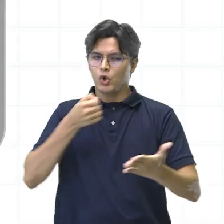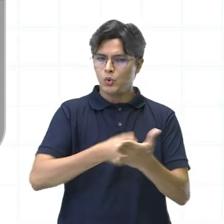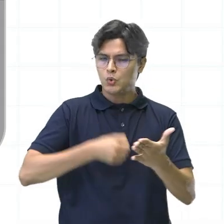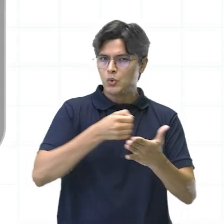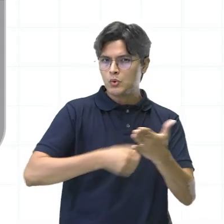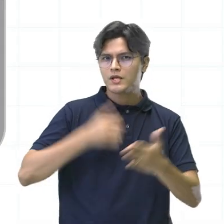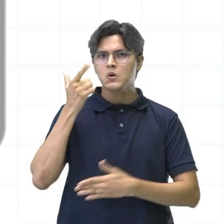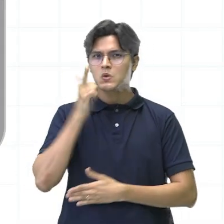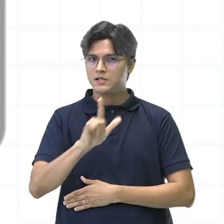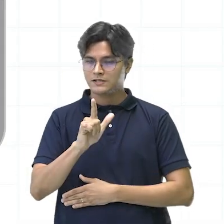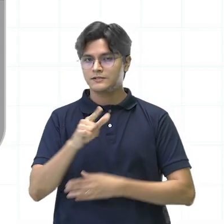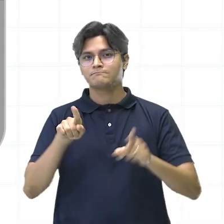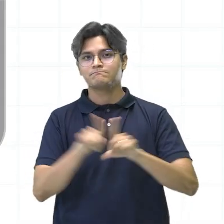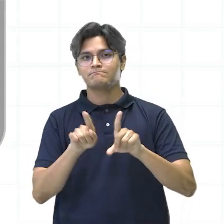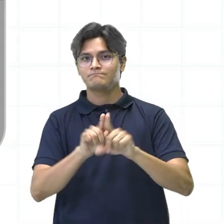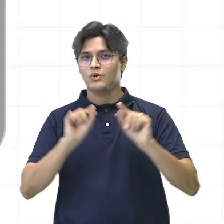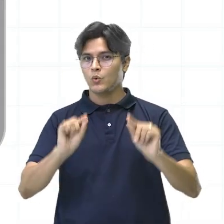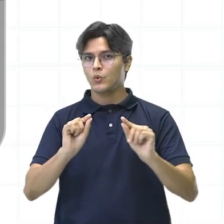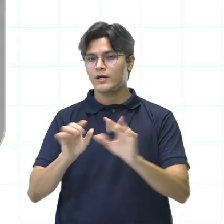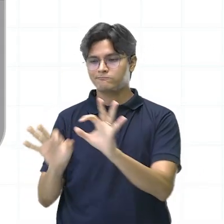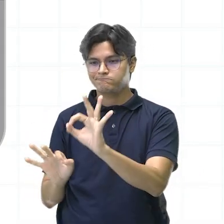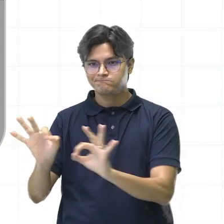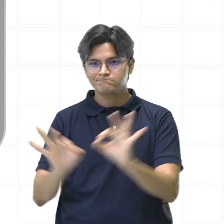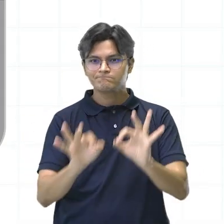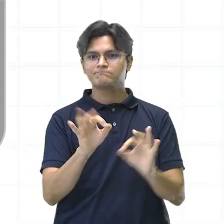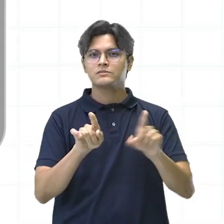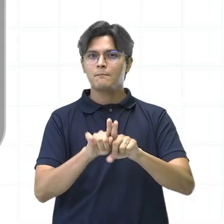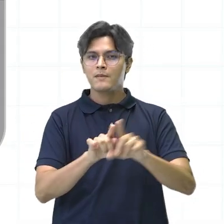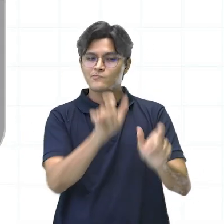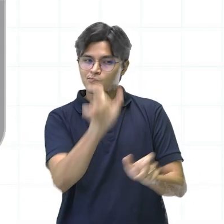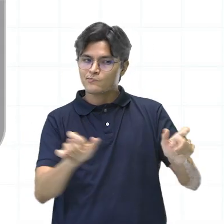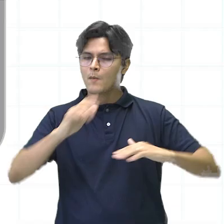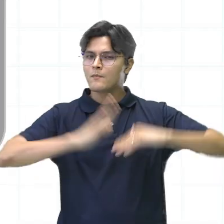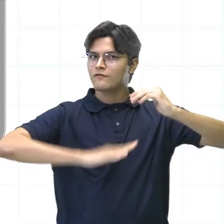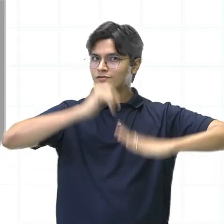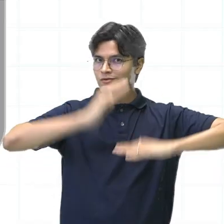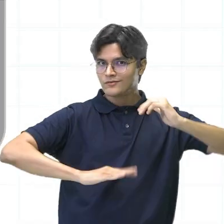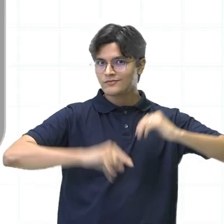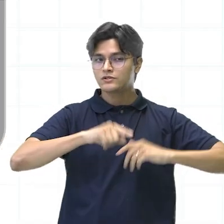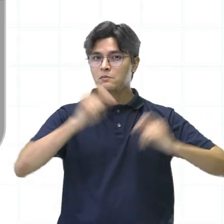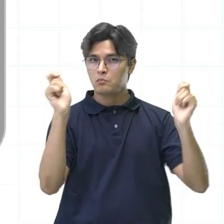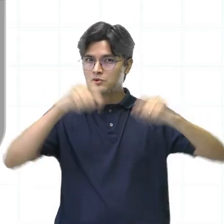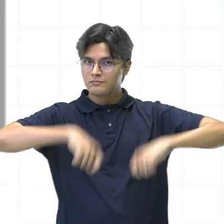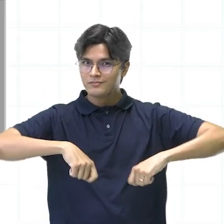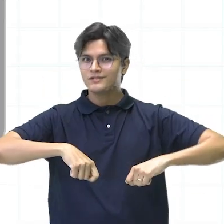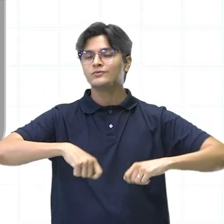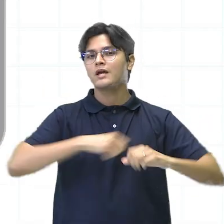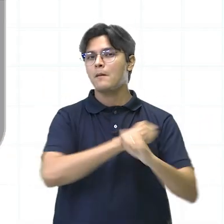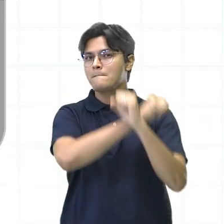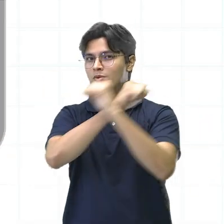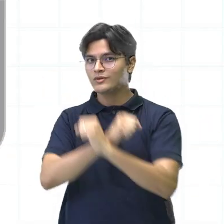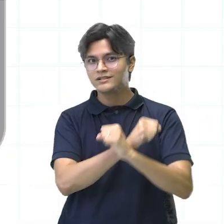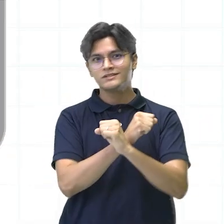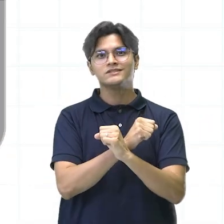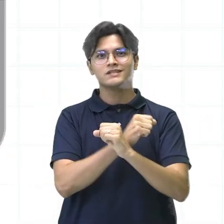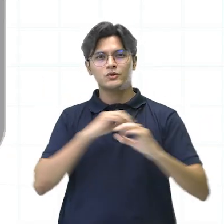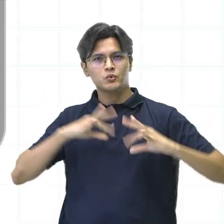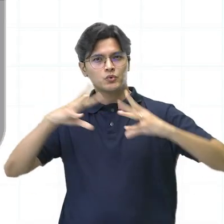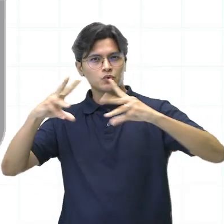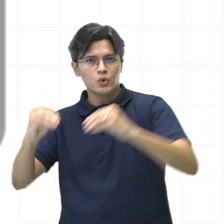as organizações e profissionais que nos ajudam a defender tudo que foi alcançado